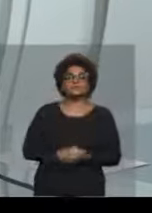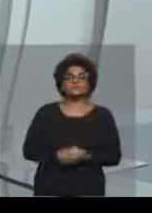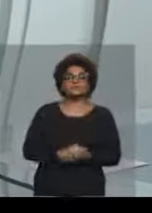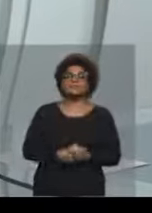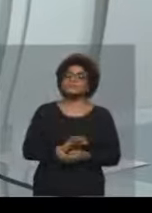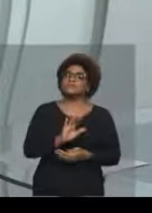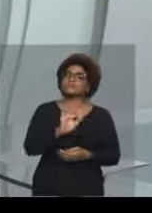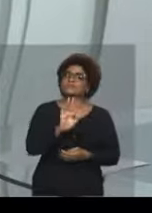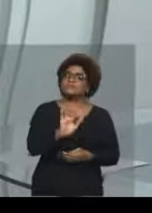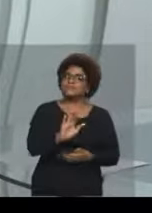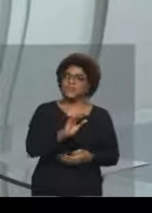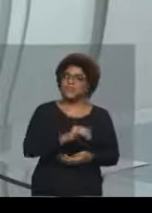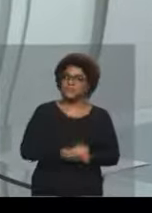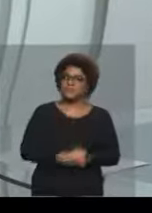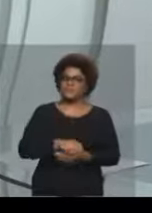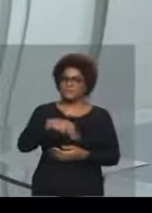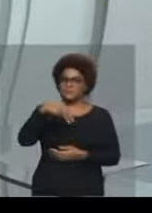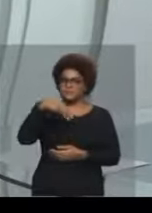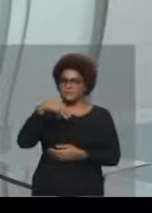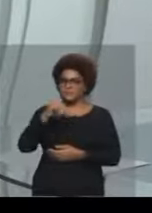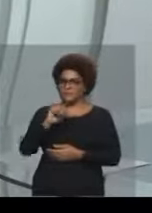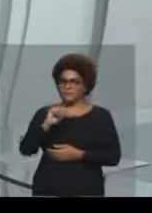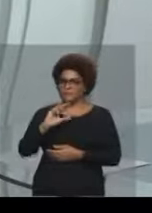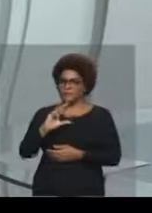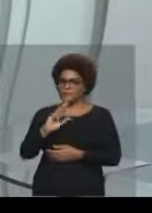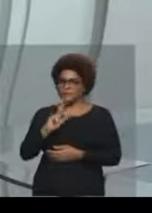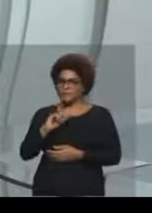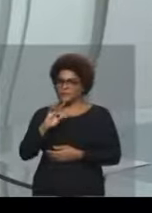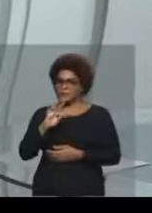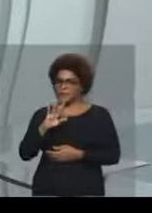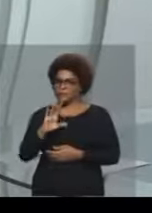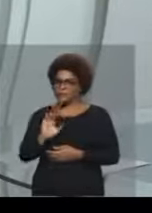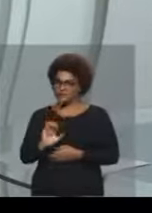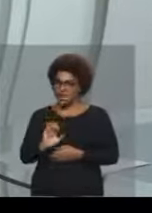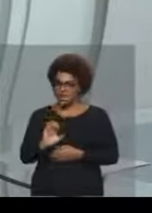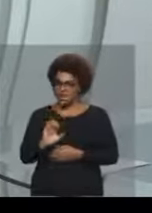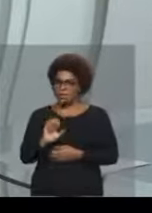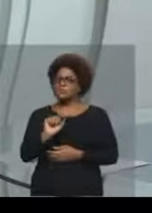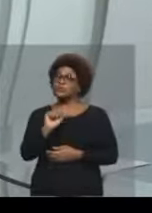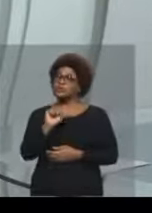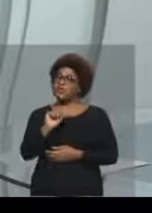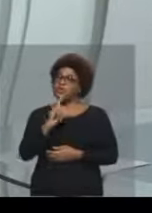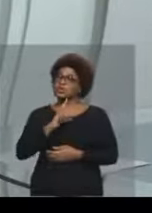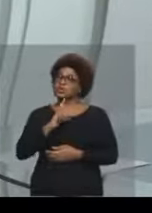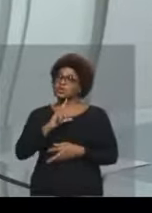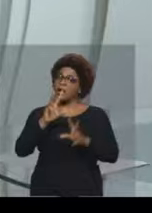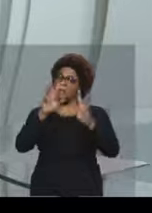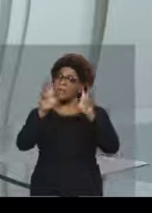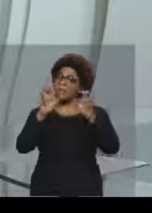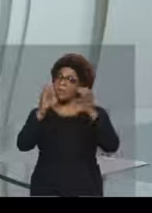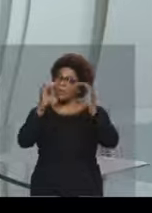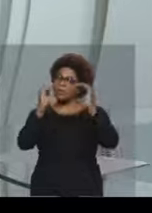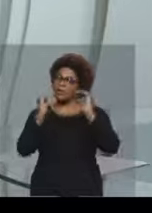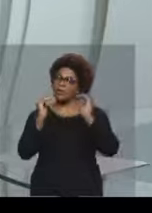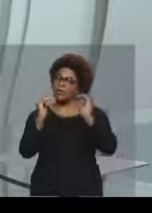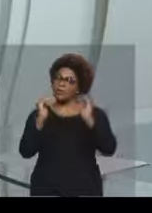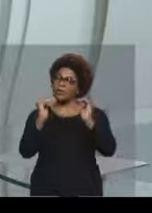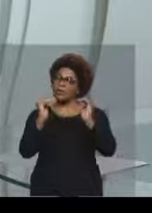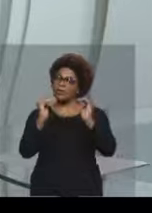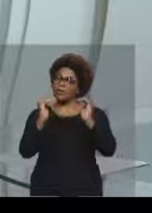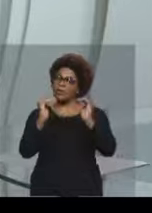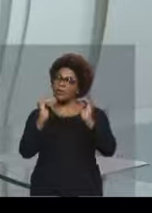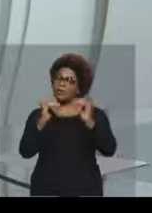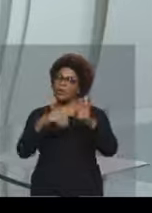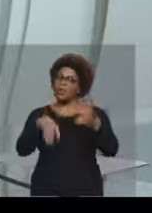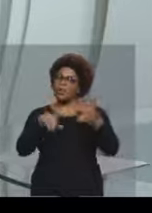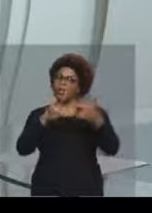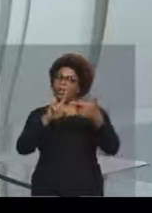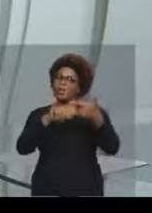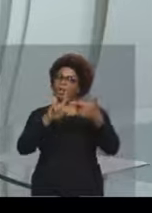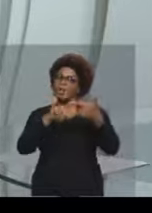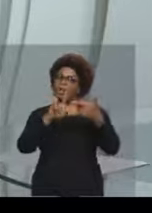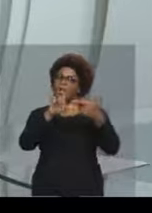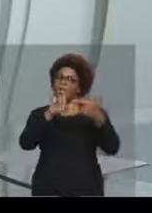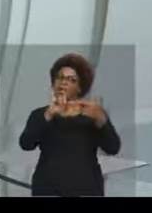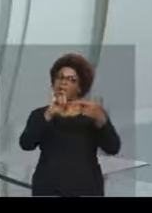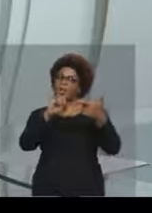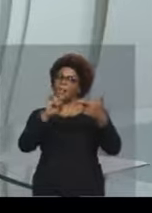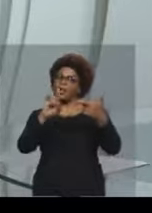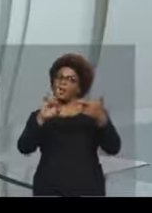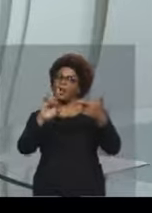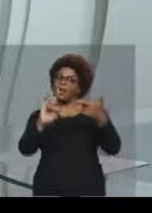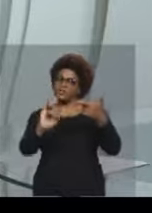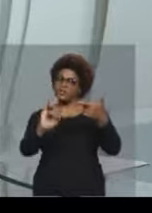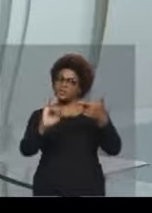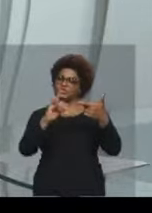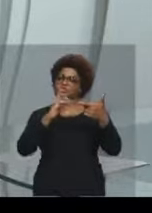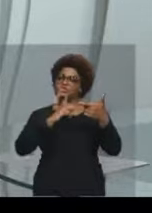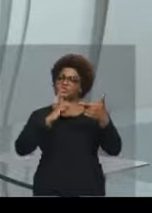aparecer um subtítulo. Aí nós temos o lead, que é a parte mais importante ali, que tem, né, todos os elementos.